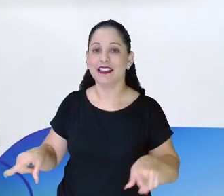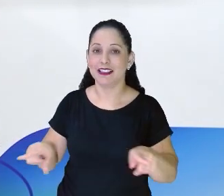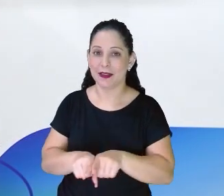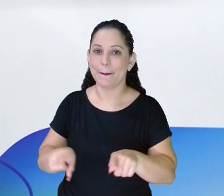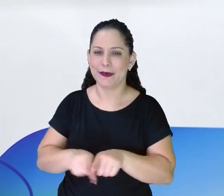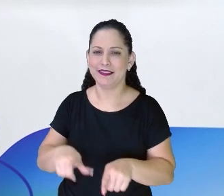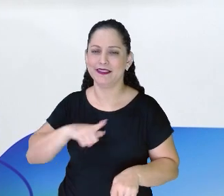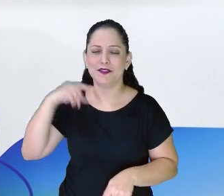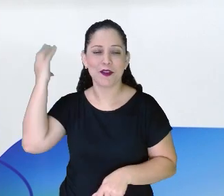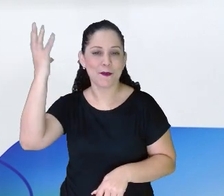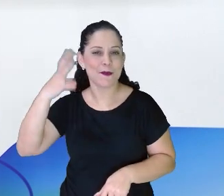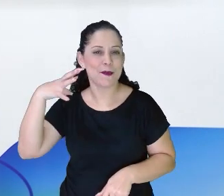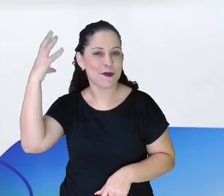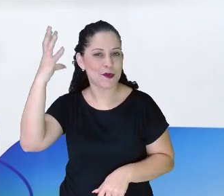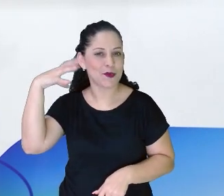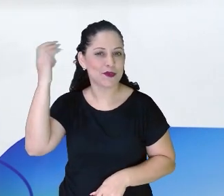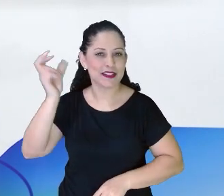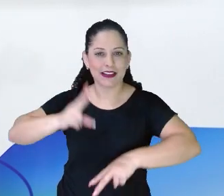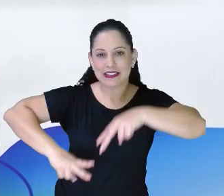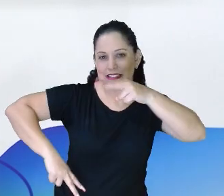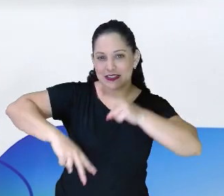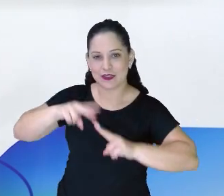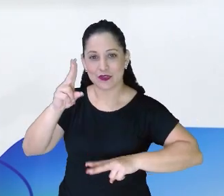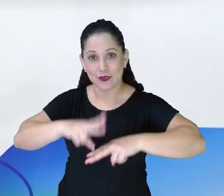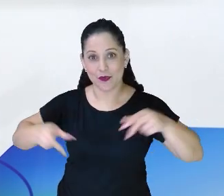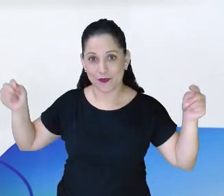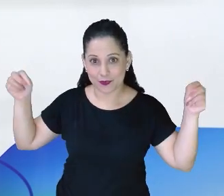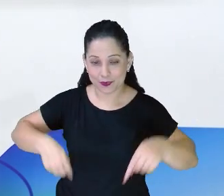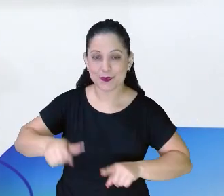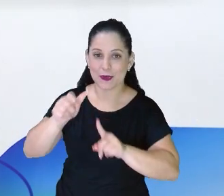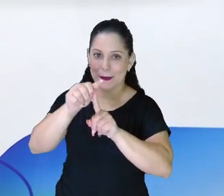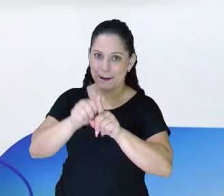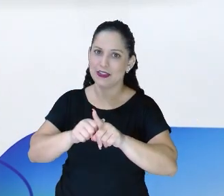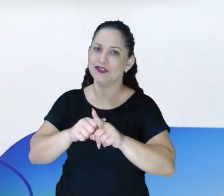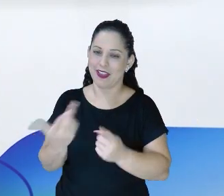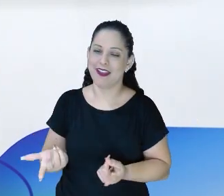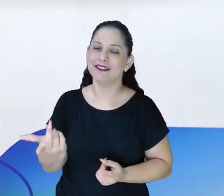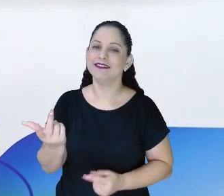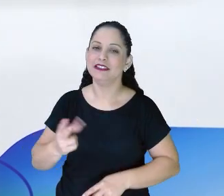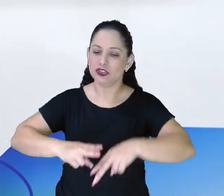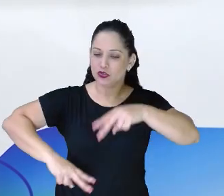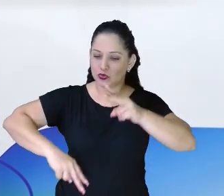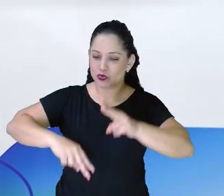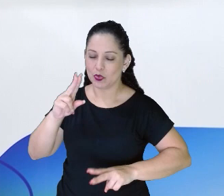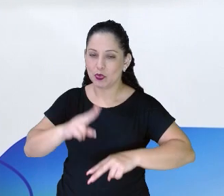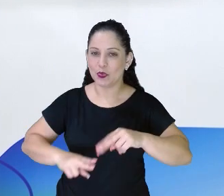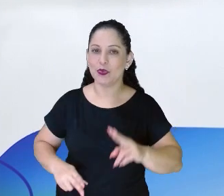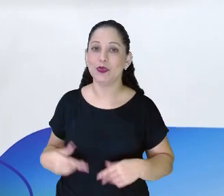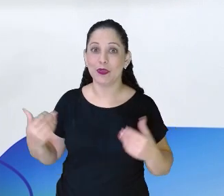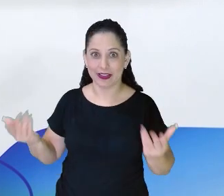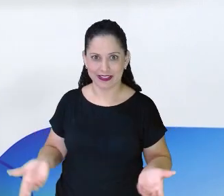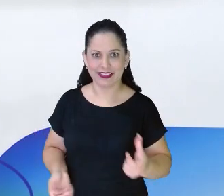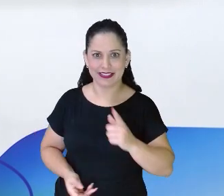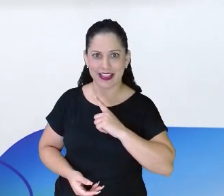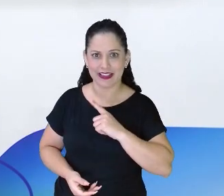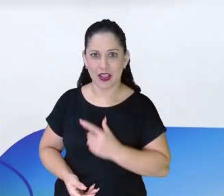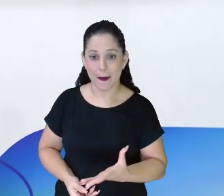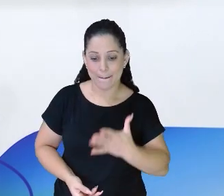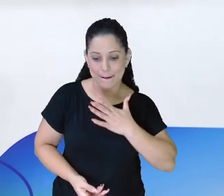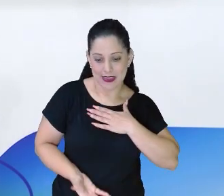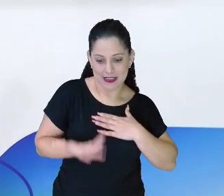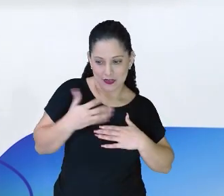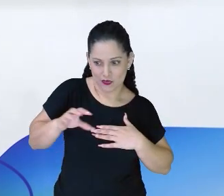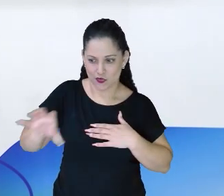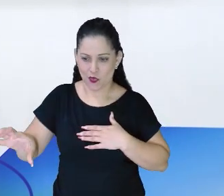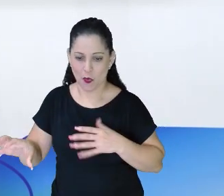João, já que a gente está no mês de junho, não é isso? Tem uma musiquinha que faz uma para mim, outra para tu, outra para tu, outra